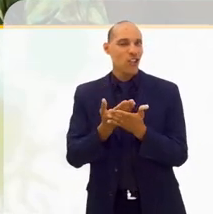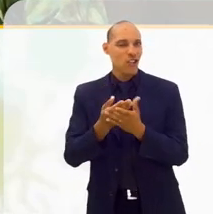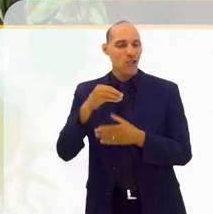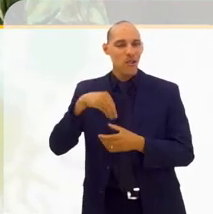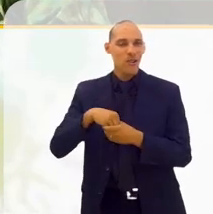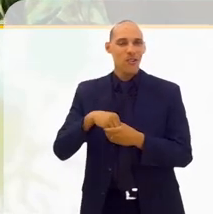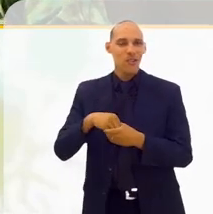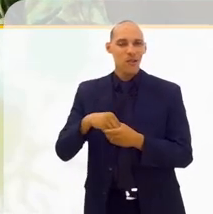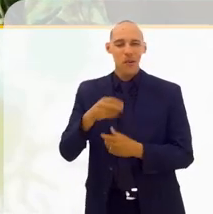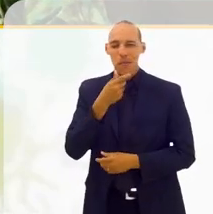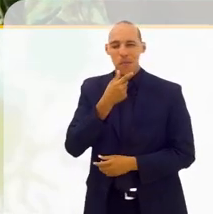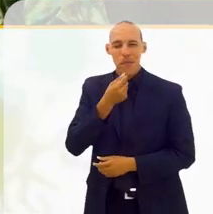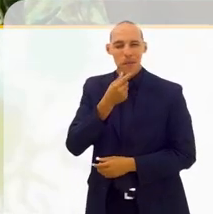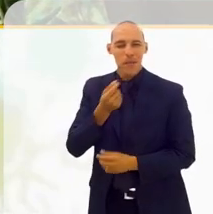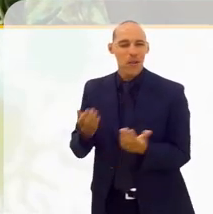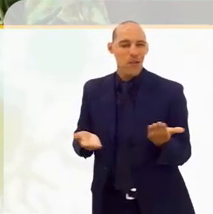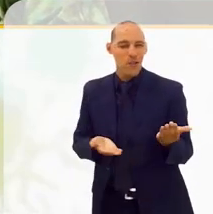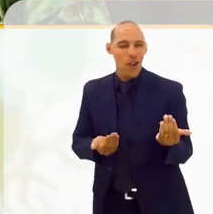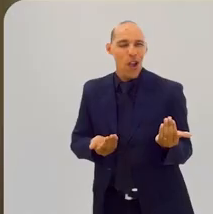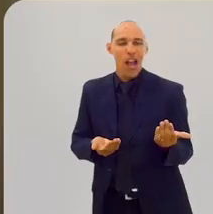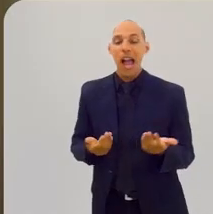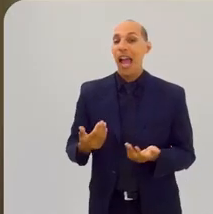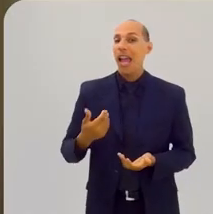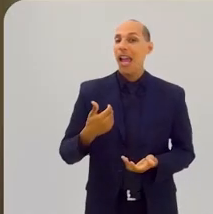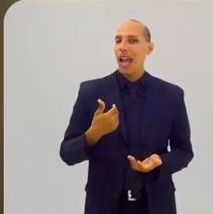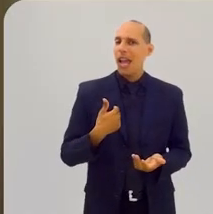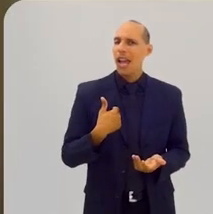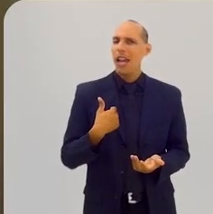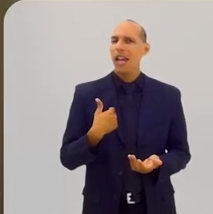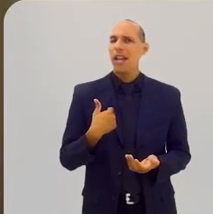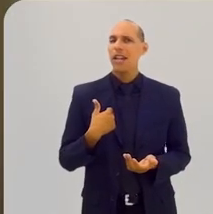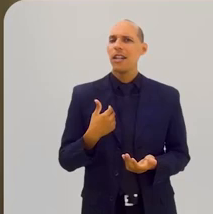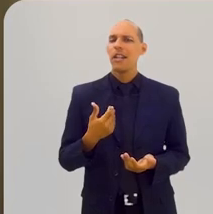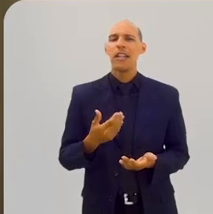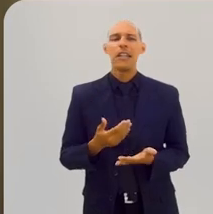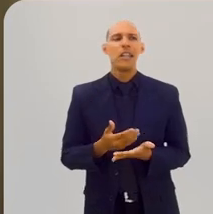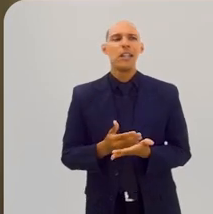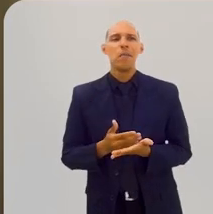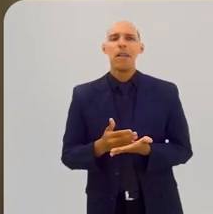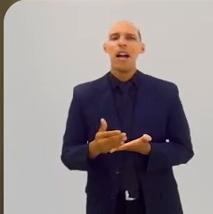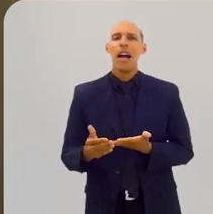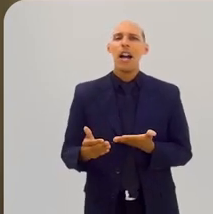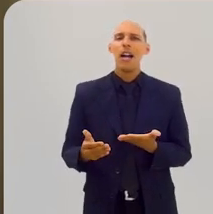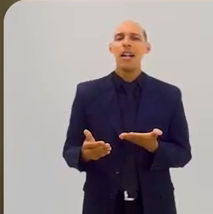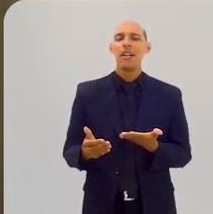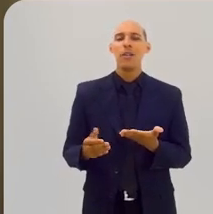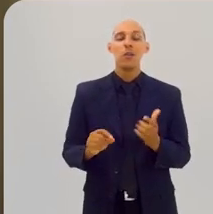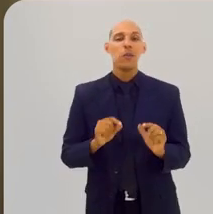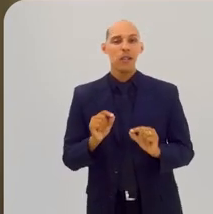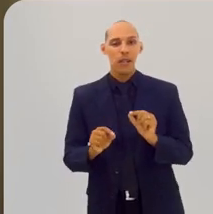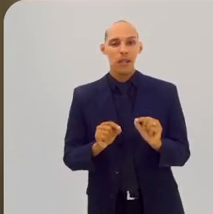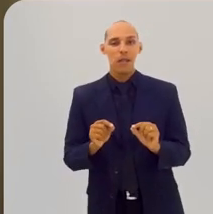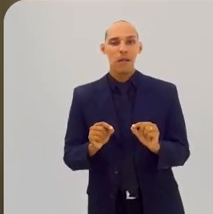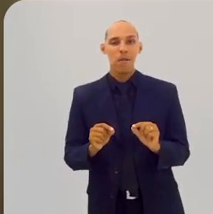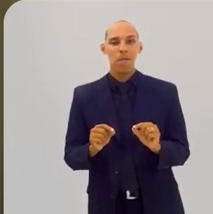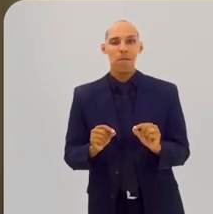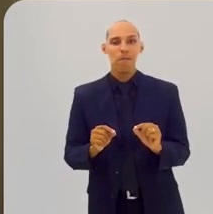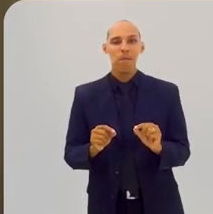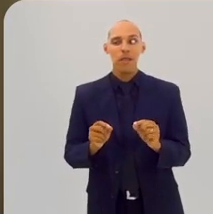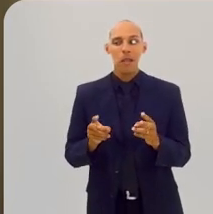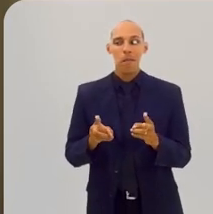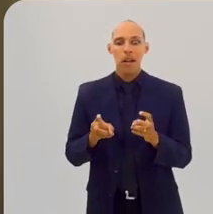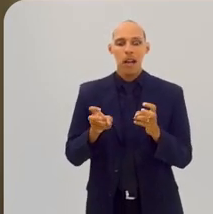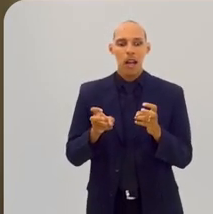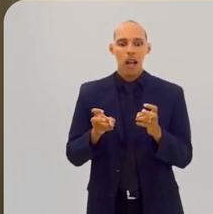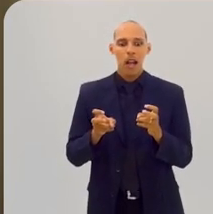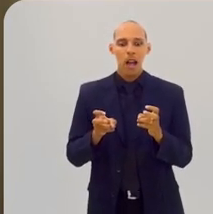e era um menino e aí eu comecei nesse processo até Rafael E aí eu comecei nesse processo